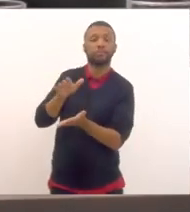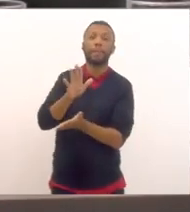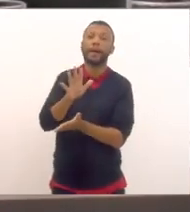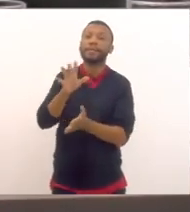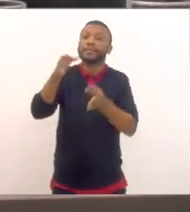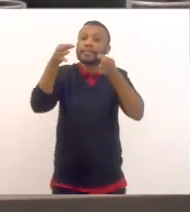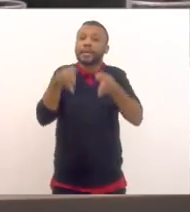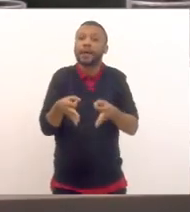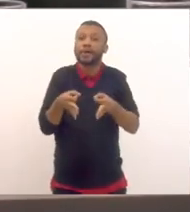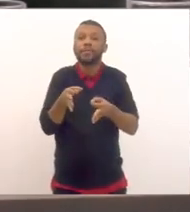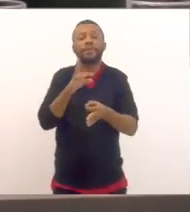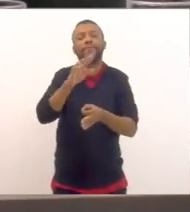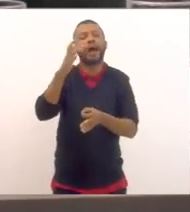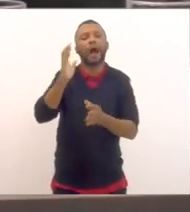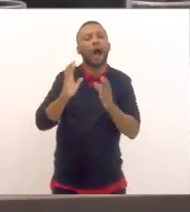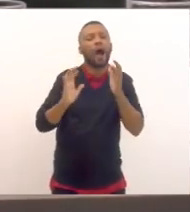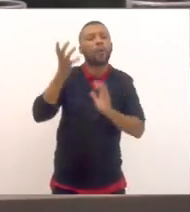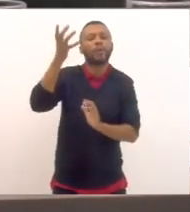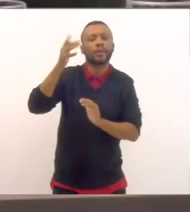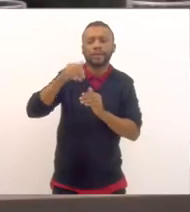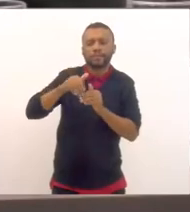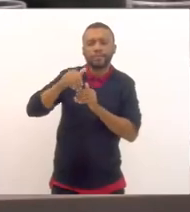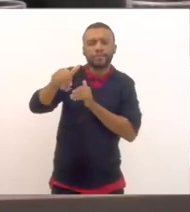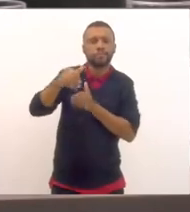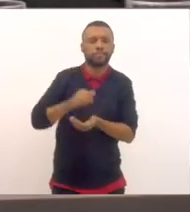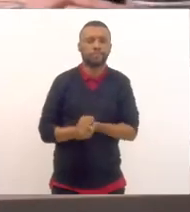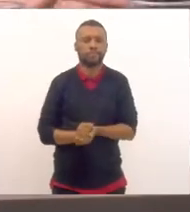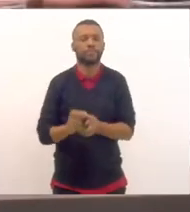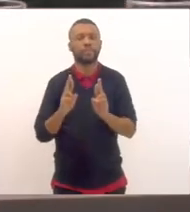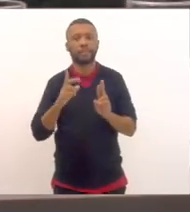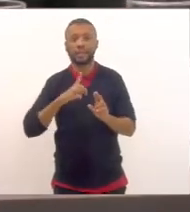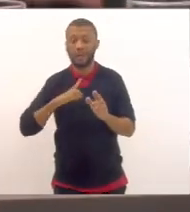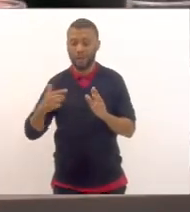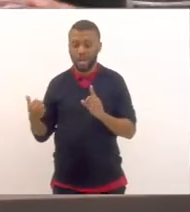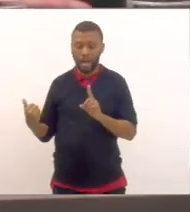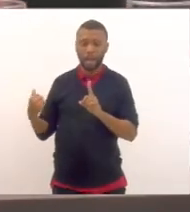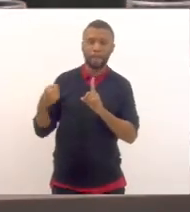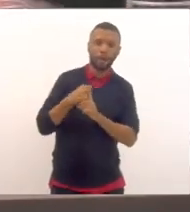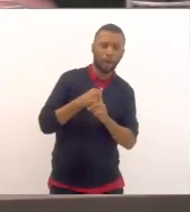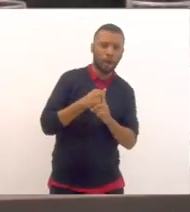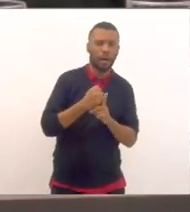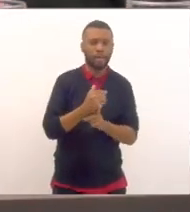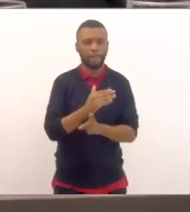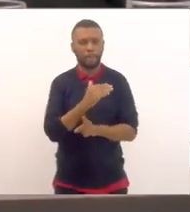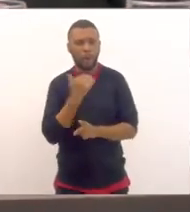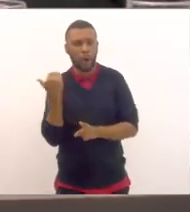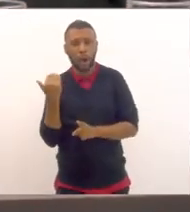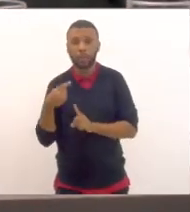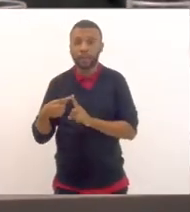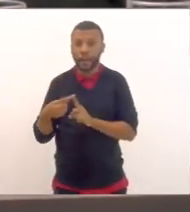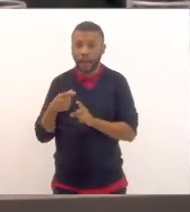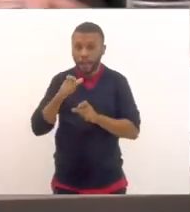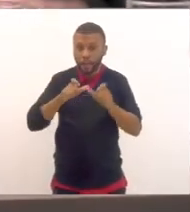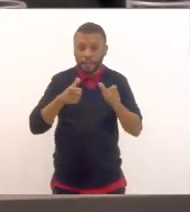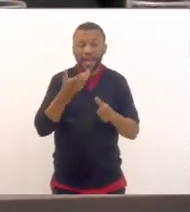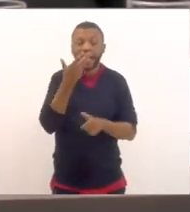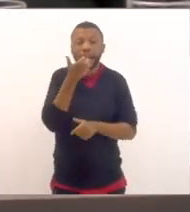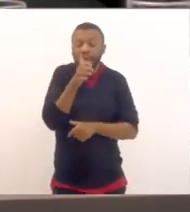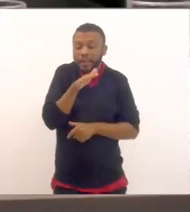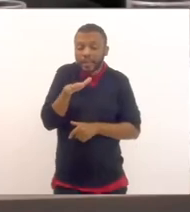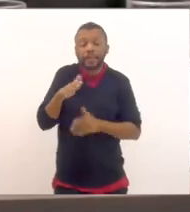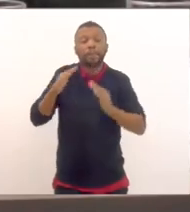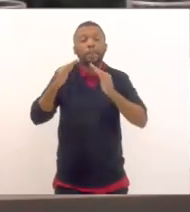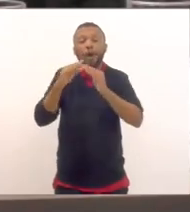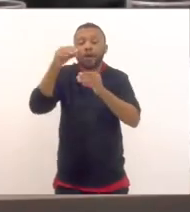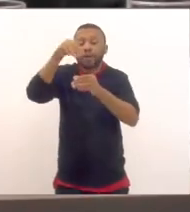O que é o que vai acontecer daqui para frente vai ter um superar tem um acidente com morte que as pessoas moram tem que ver se os que moram